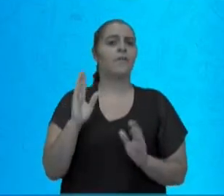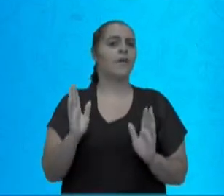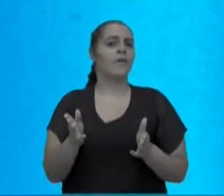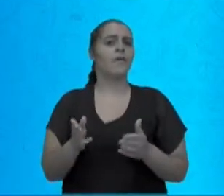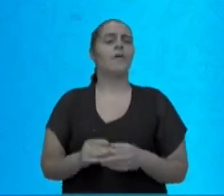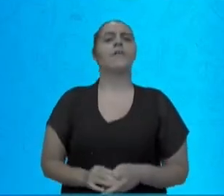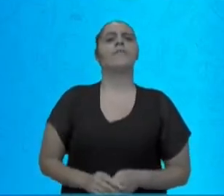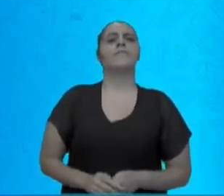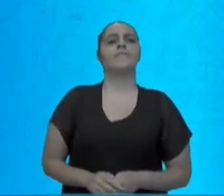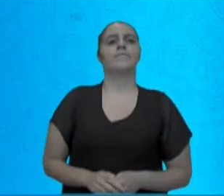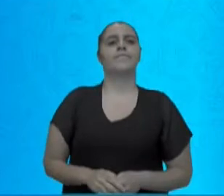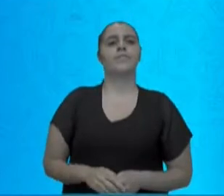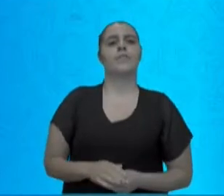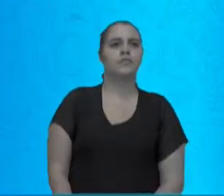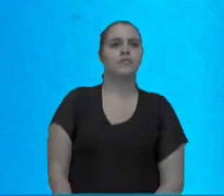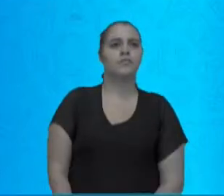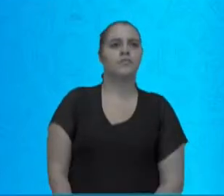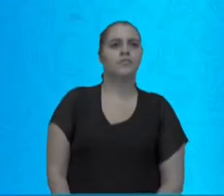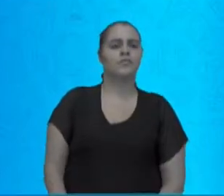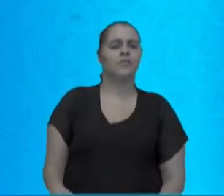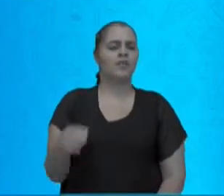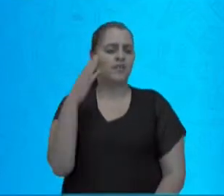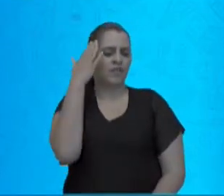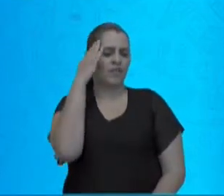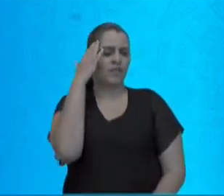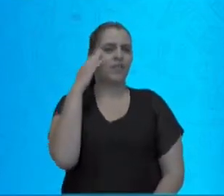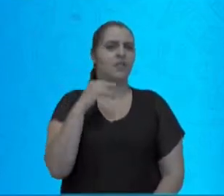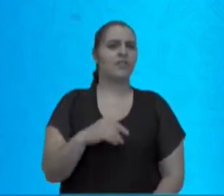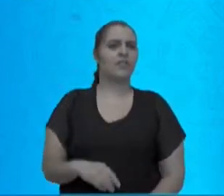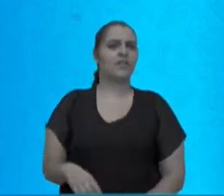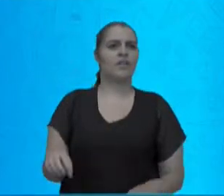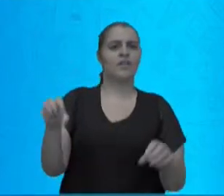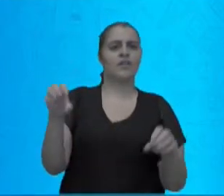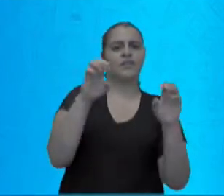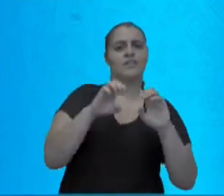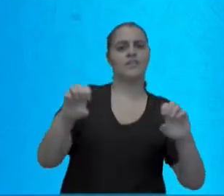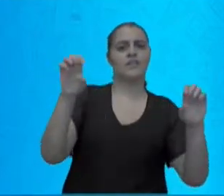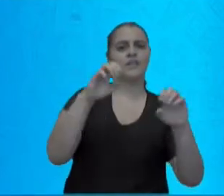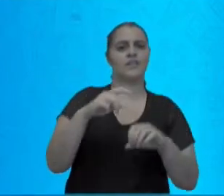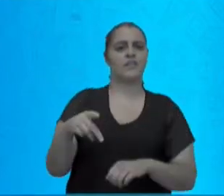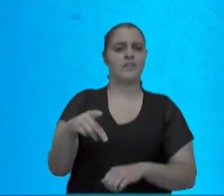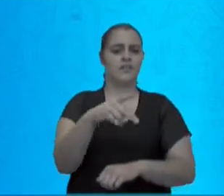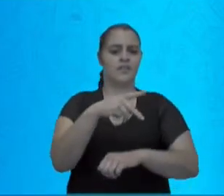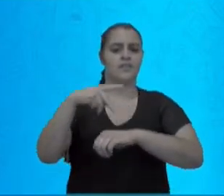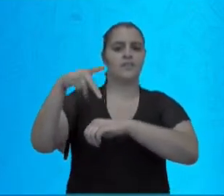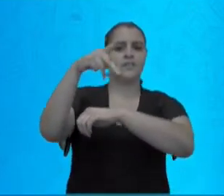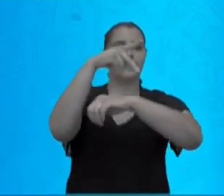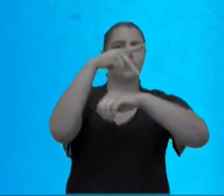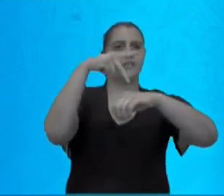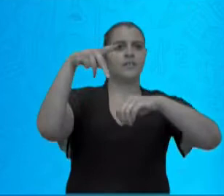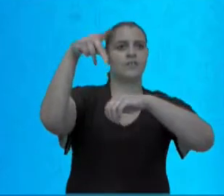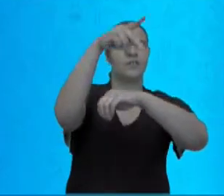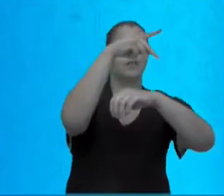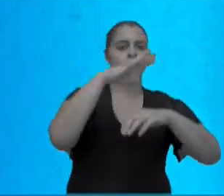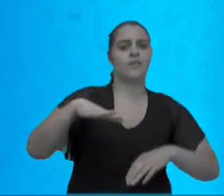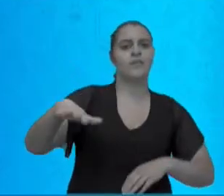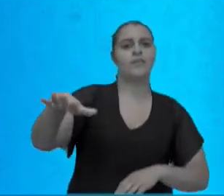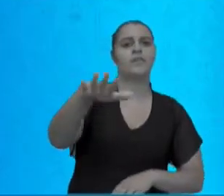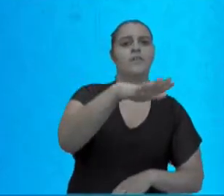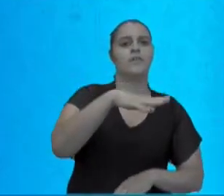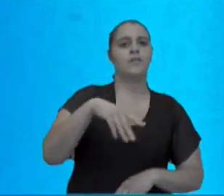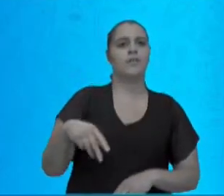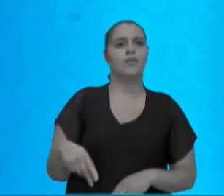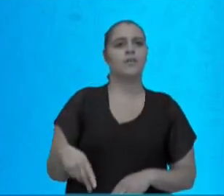Ok? Então, vamos lá. E entendendo o que é um Estado, uma nação, um